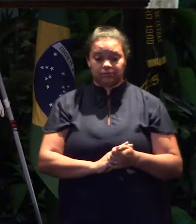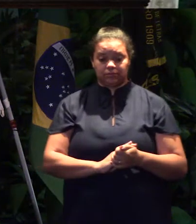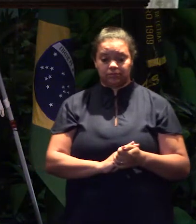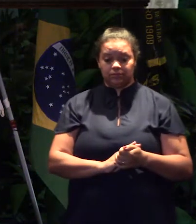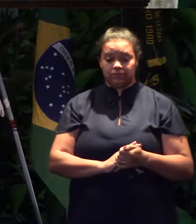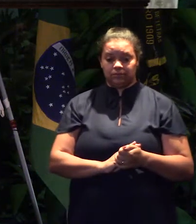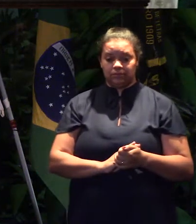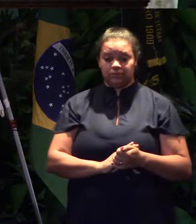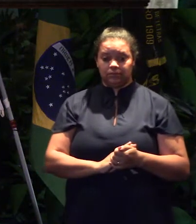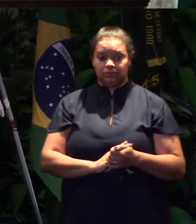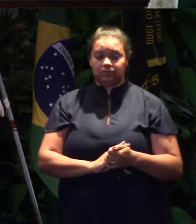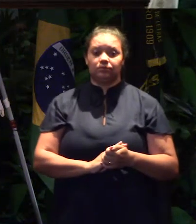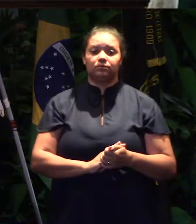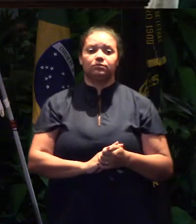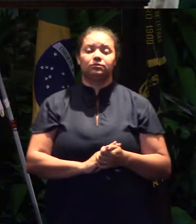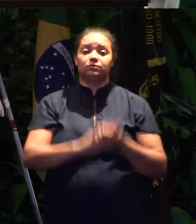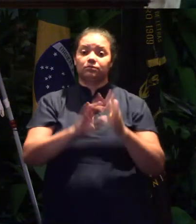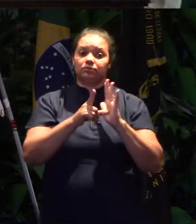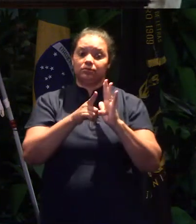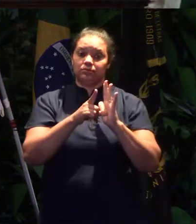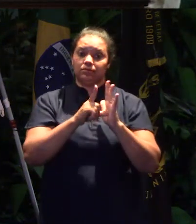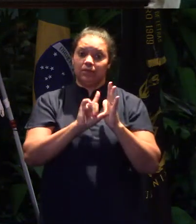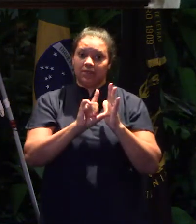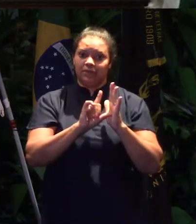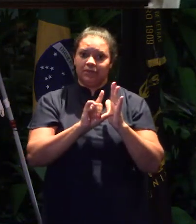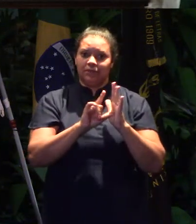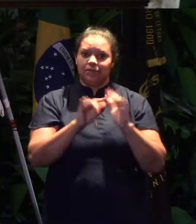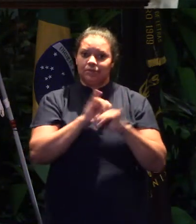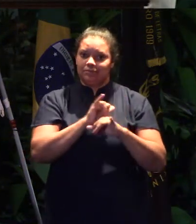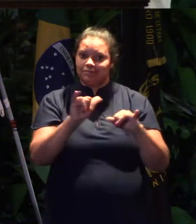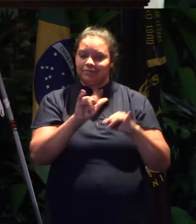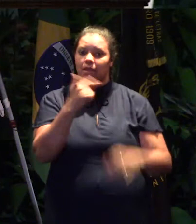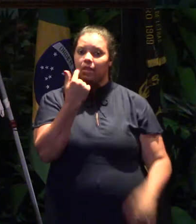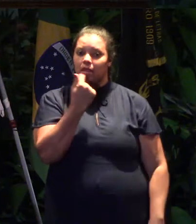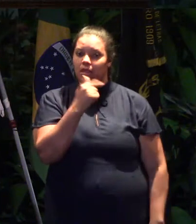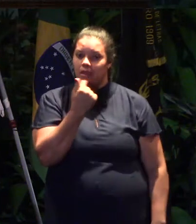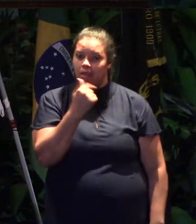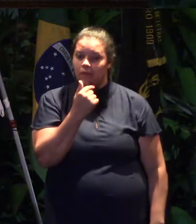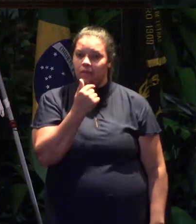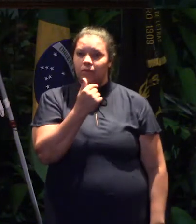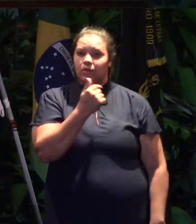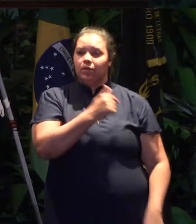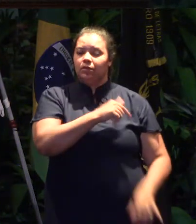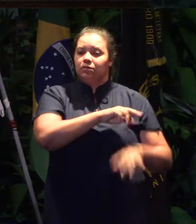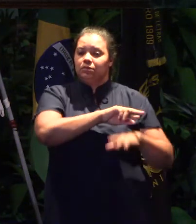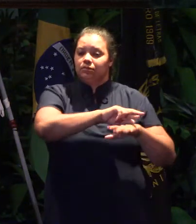do livro. Mas, antes, eu queria dizer o seguinte. Os gregos, eles tinham uma dezena de verbos